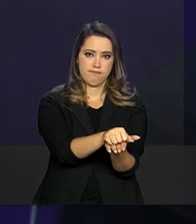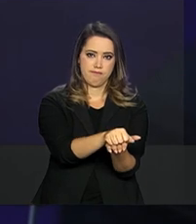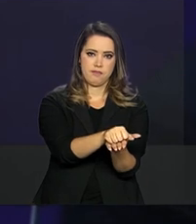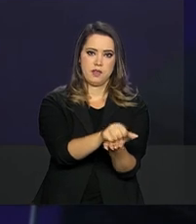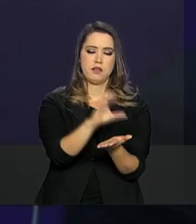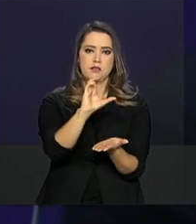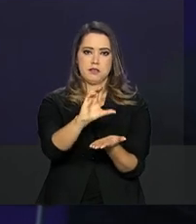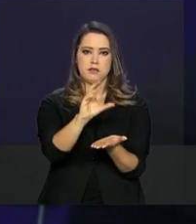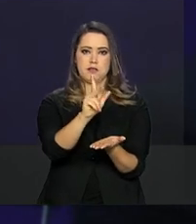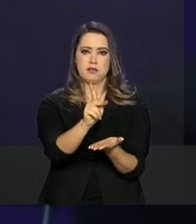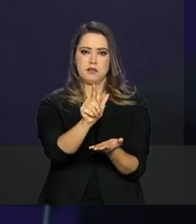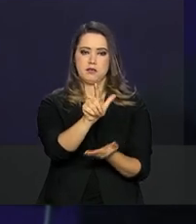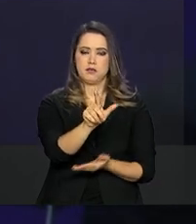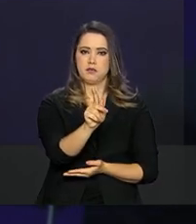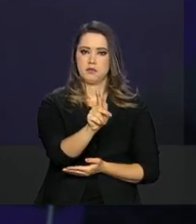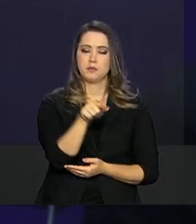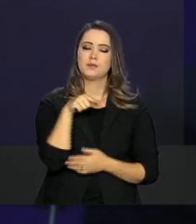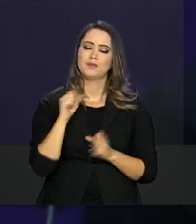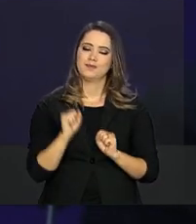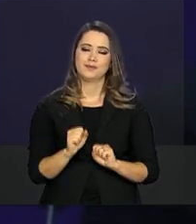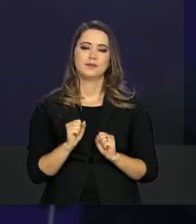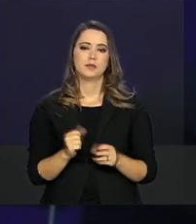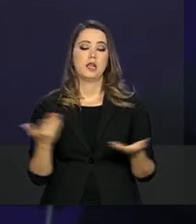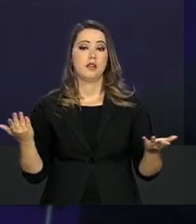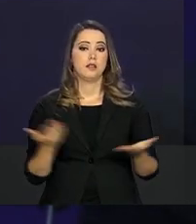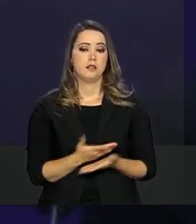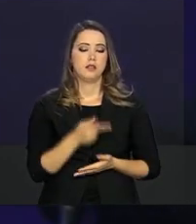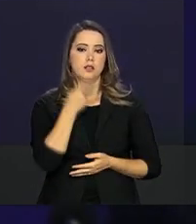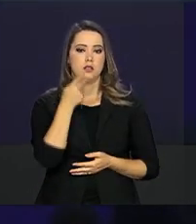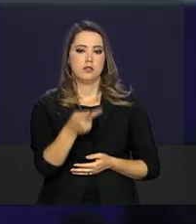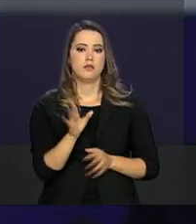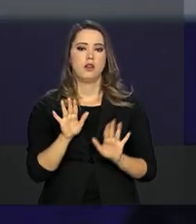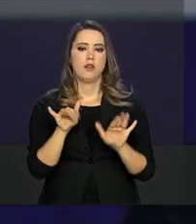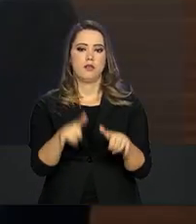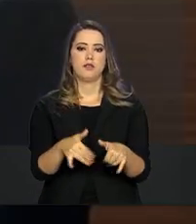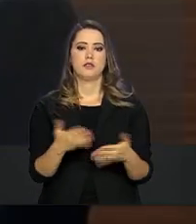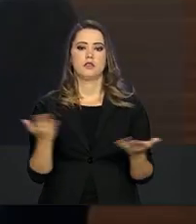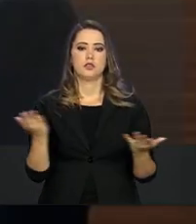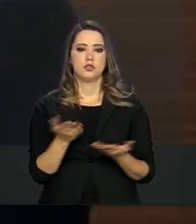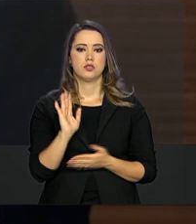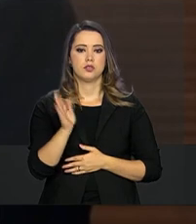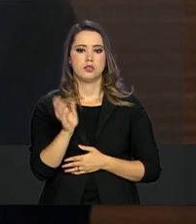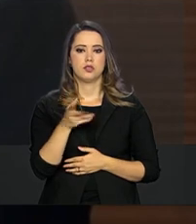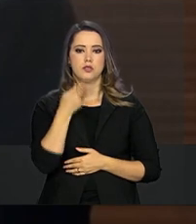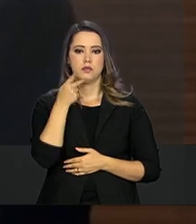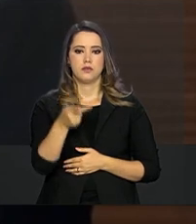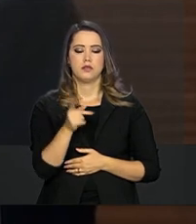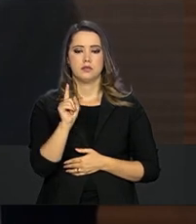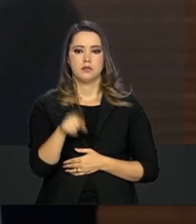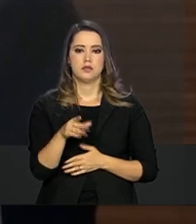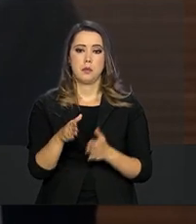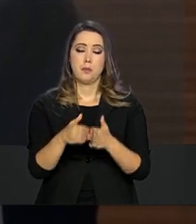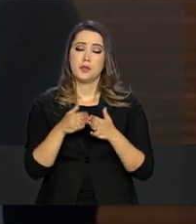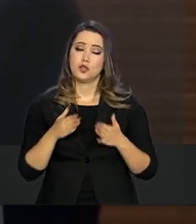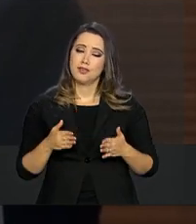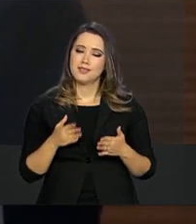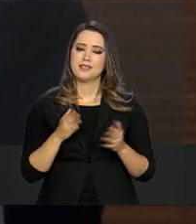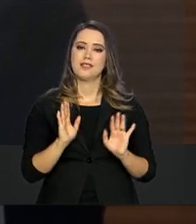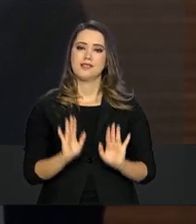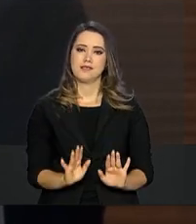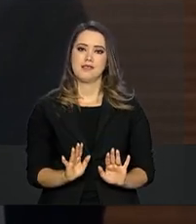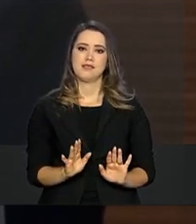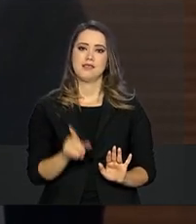assumir e se me permitem agora realmente concluindo eu quero dizer que pedir licença né